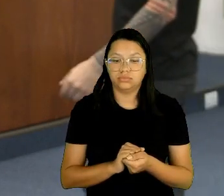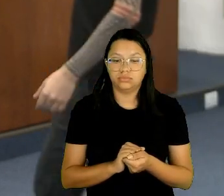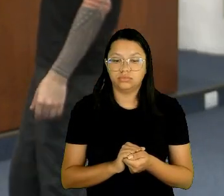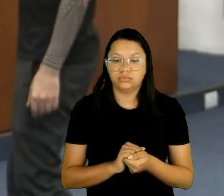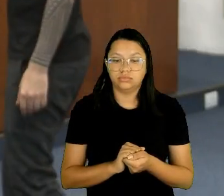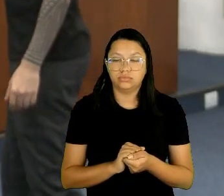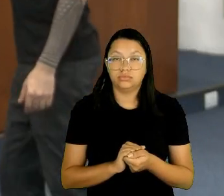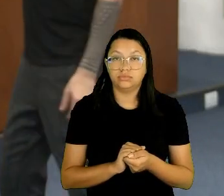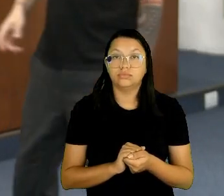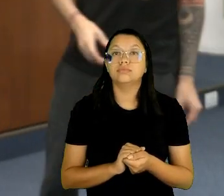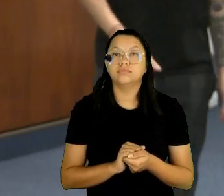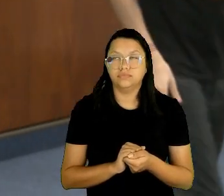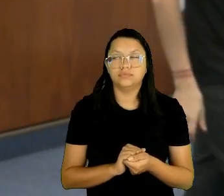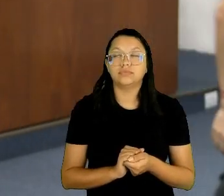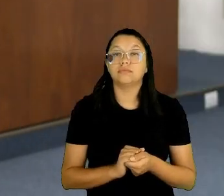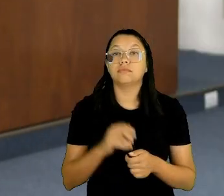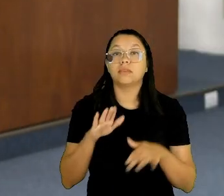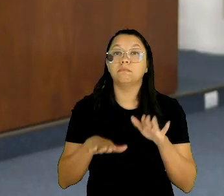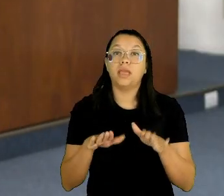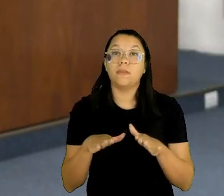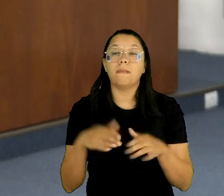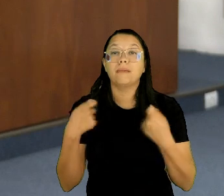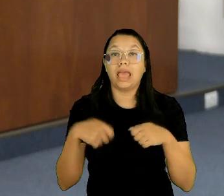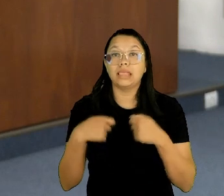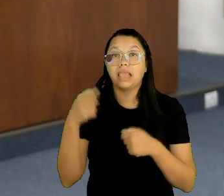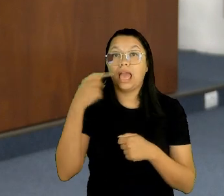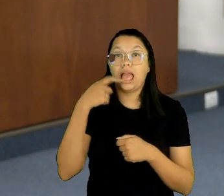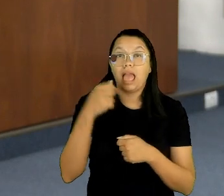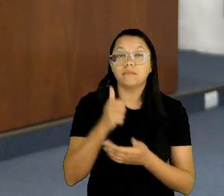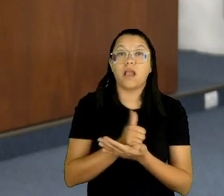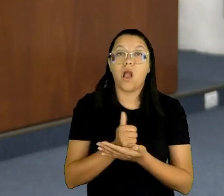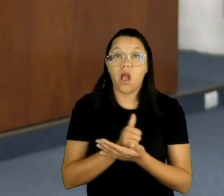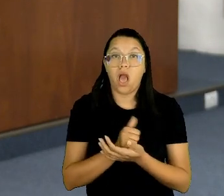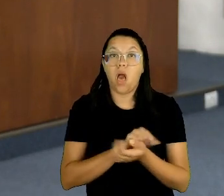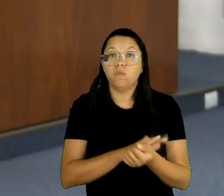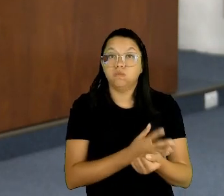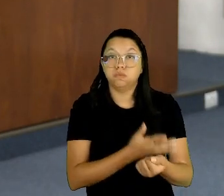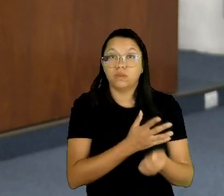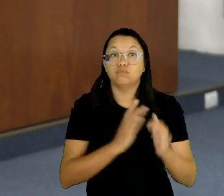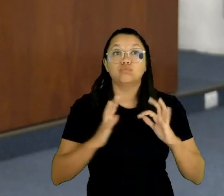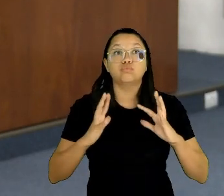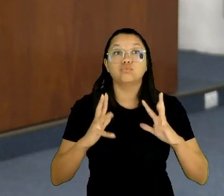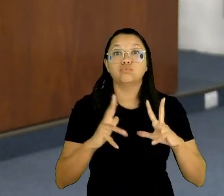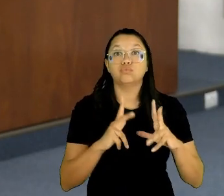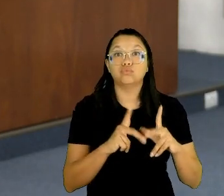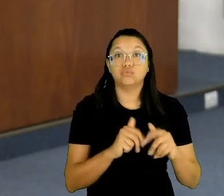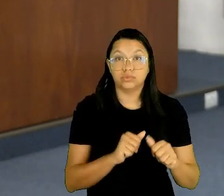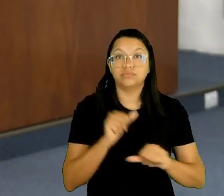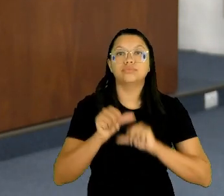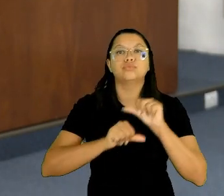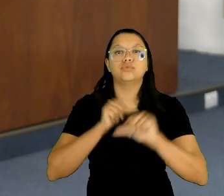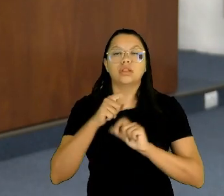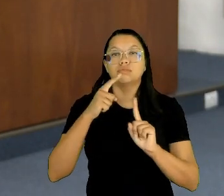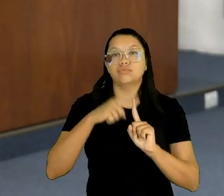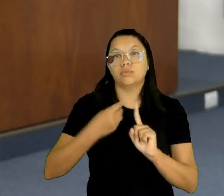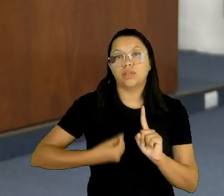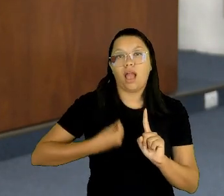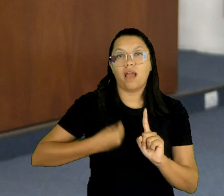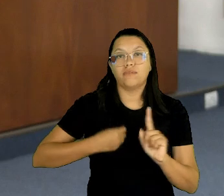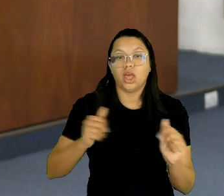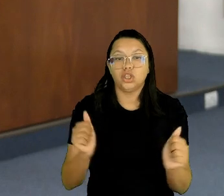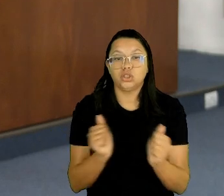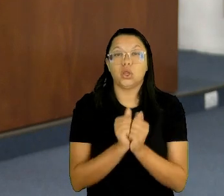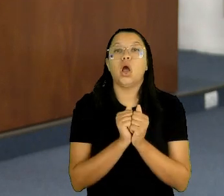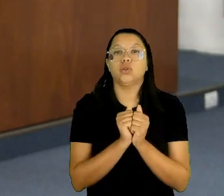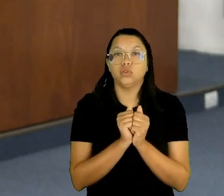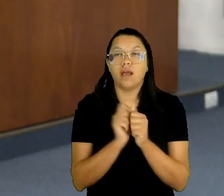né? Mesmo que a gente precise de medicação para controlar a pressão, tudo isso de mudança de estilo